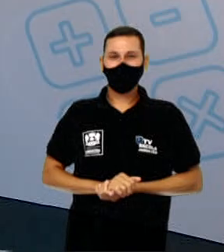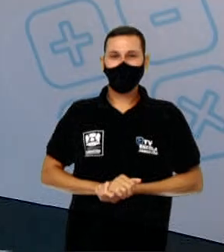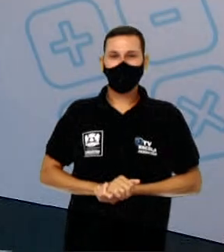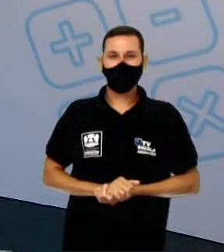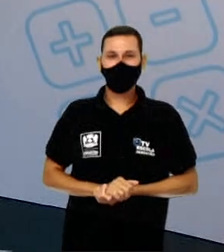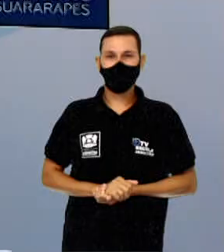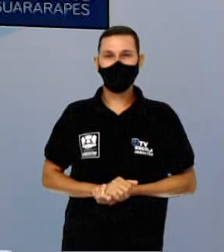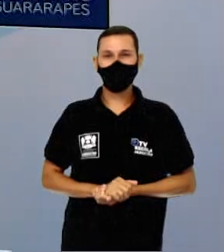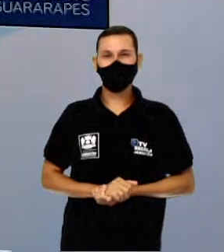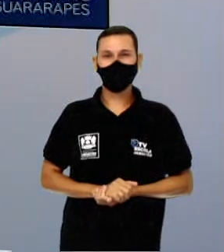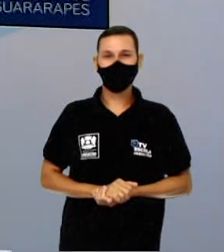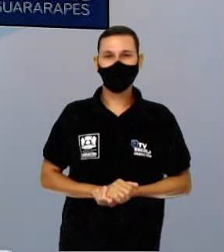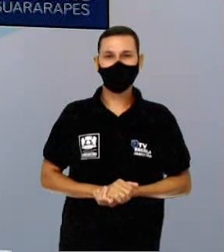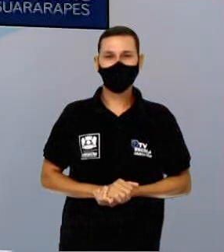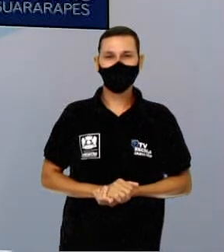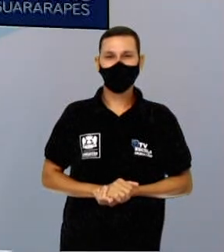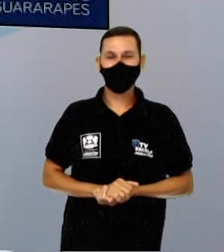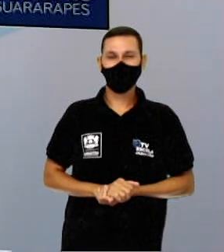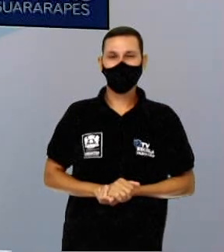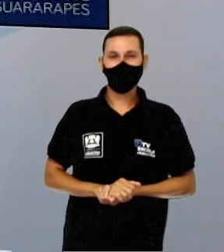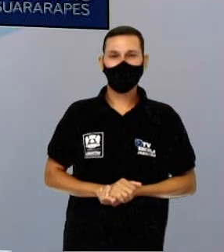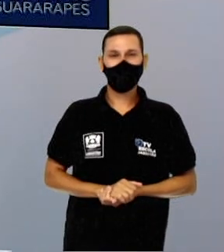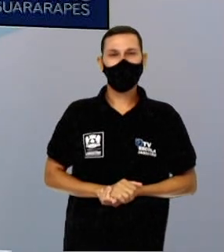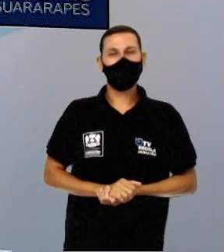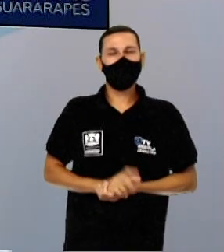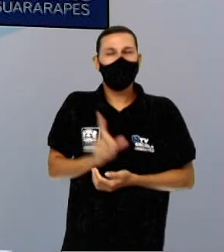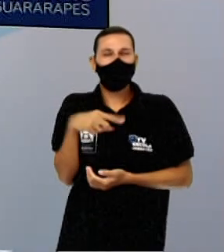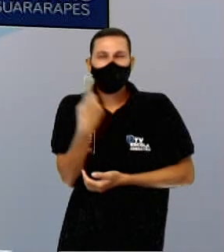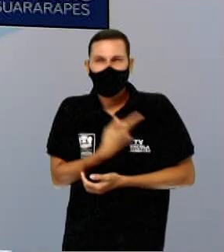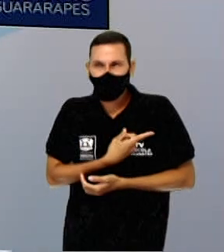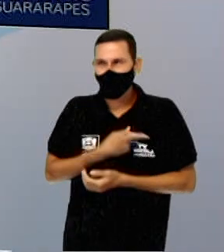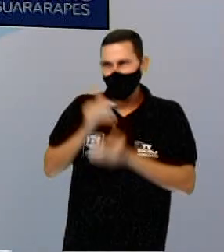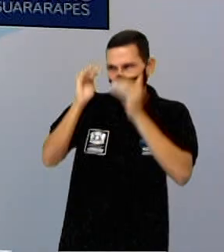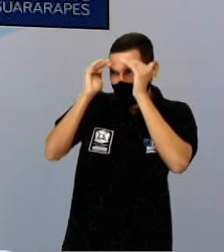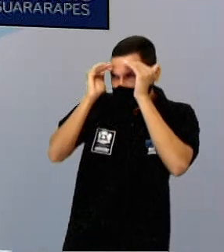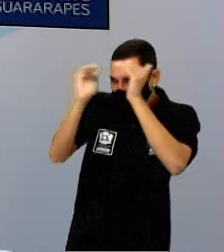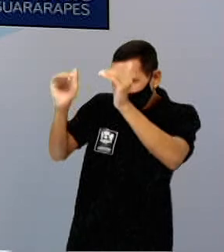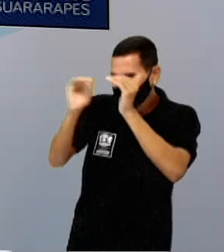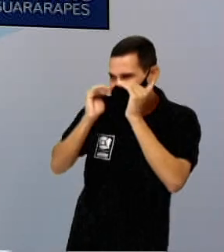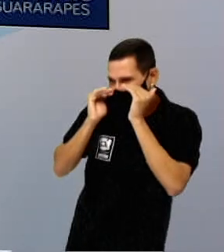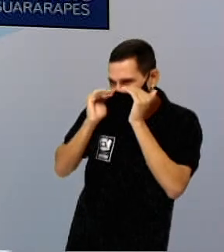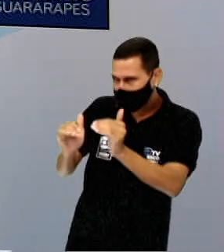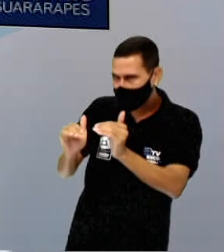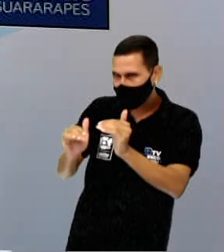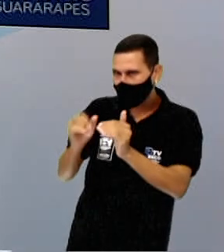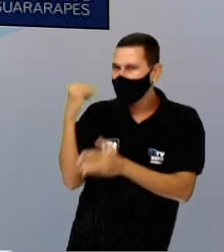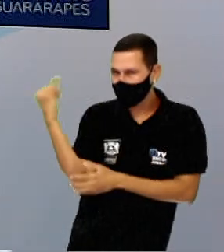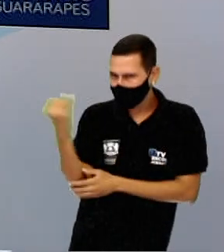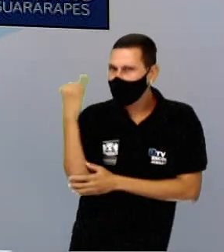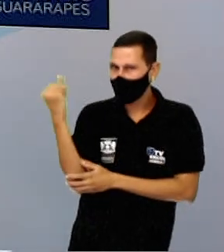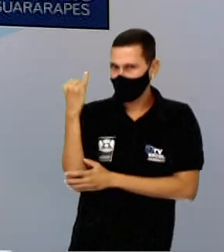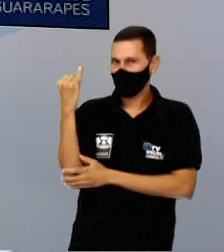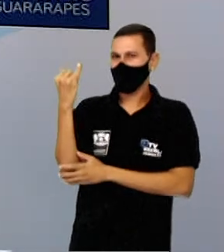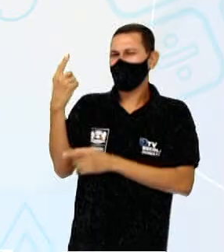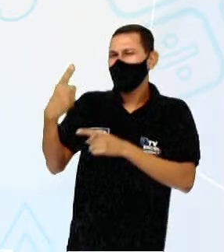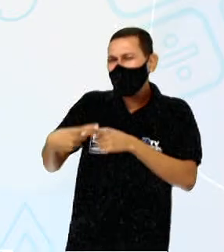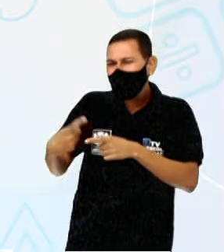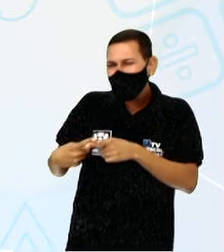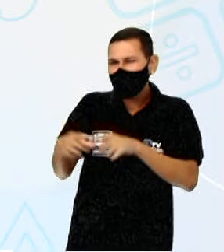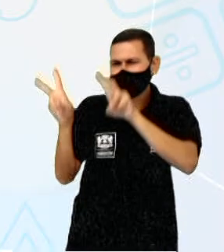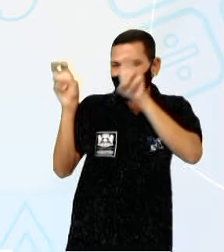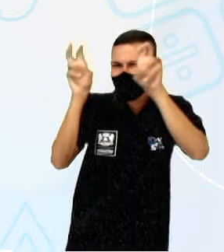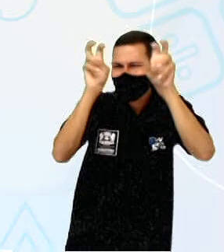Então, é muito importante a gente prestar atenção nesse assunto, Simple Past, porque é um assunto um pouco longo